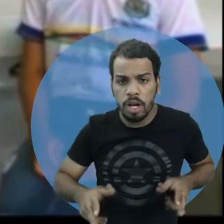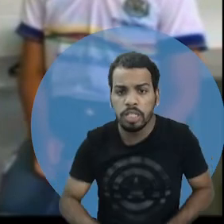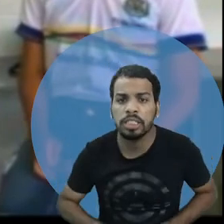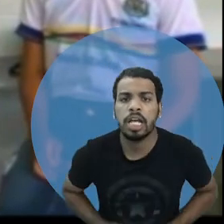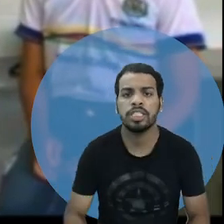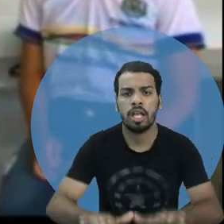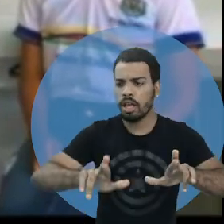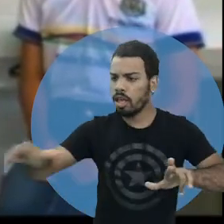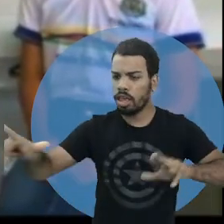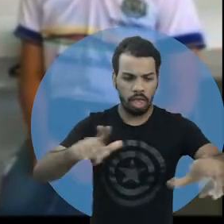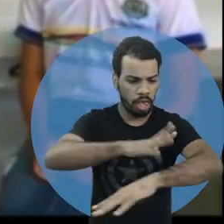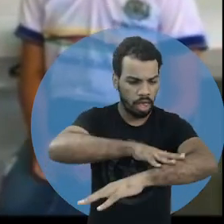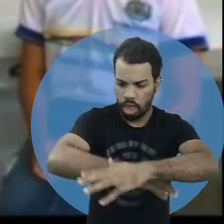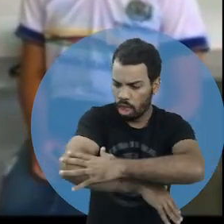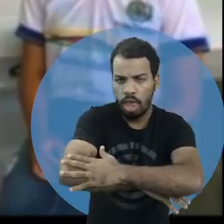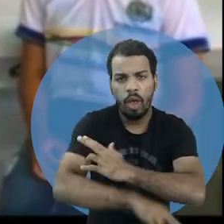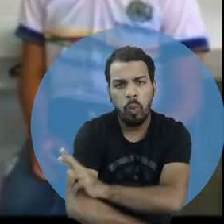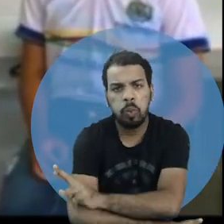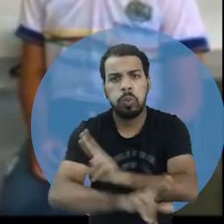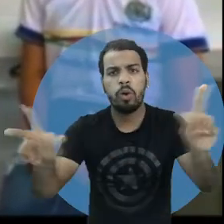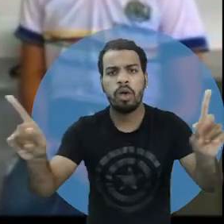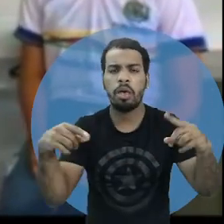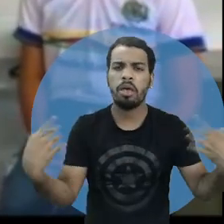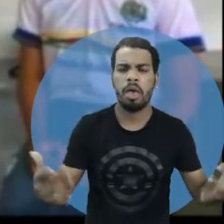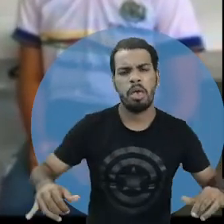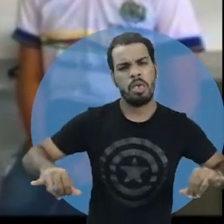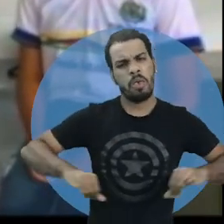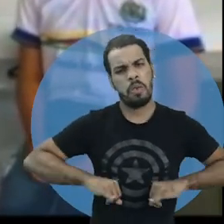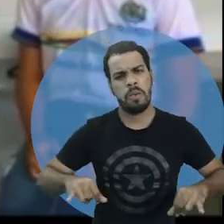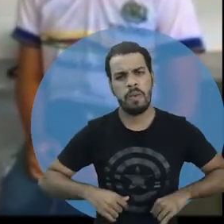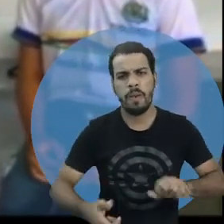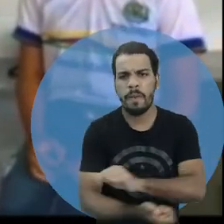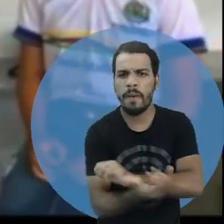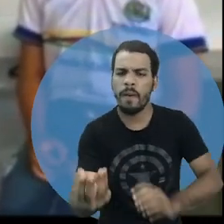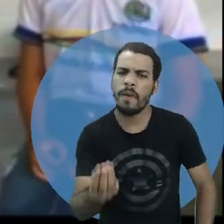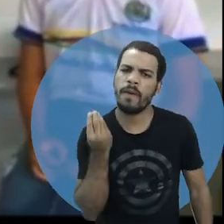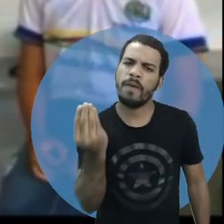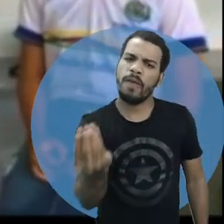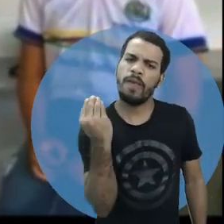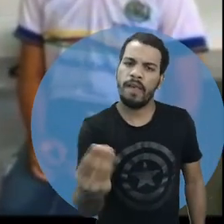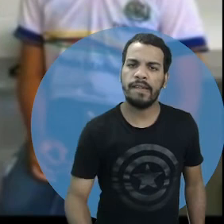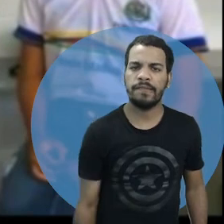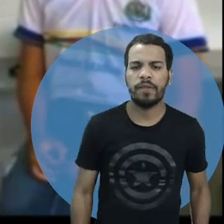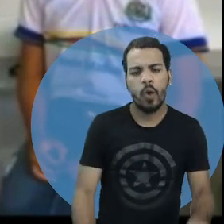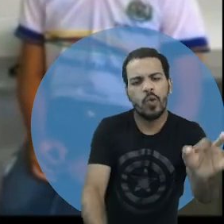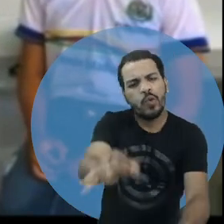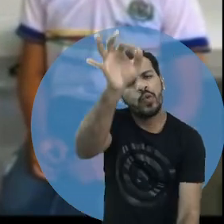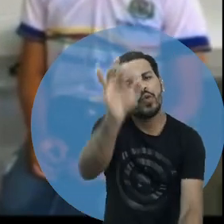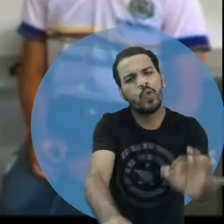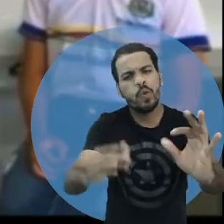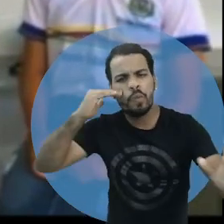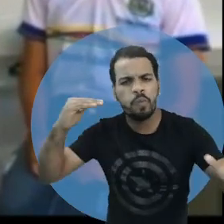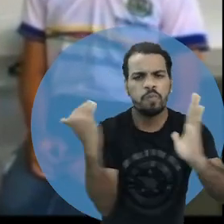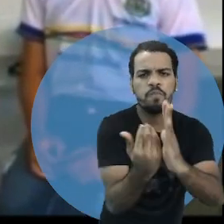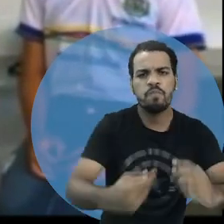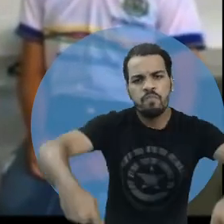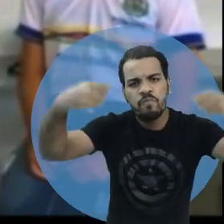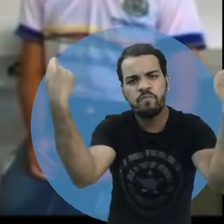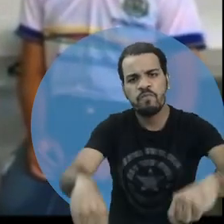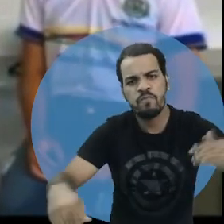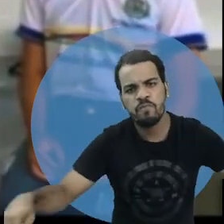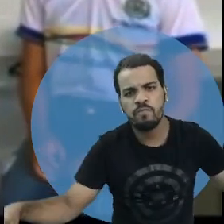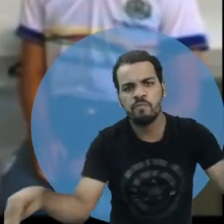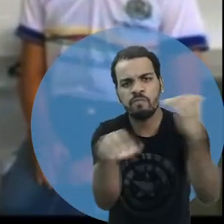diferentes, e sua cor ainda incomoda muita gente. Que a justiça seja feita, familiares